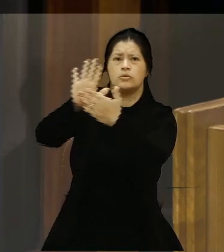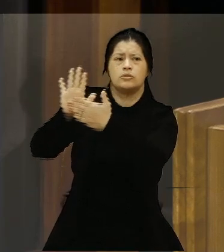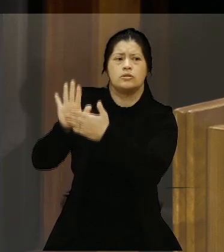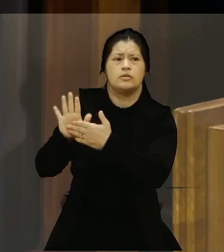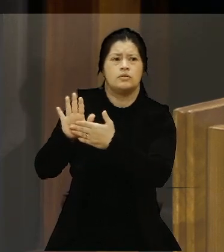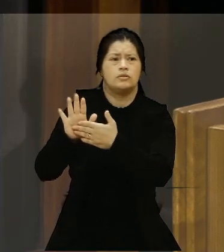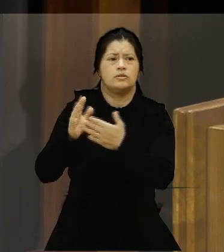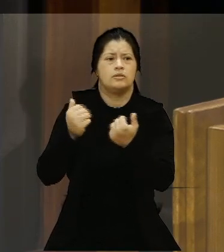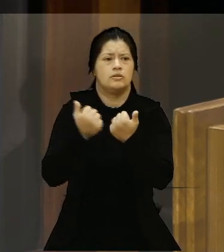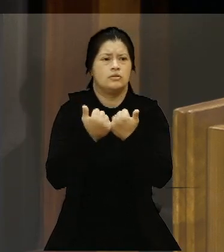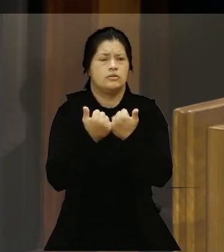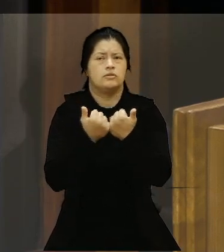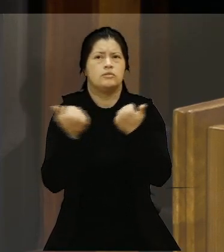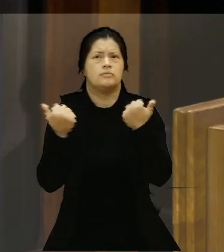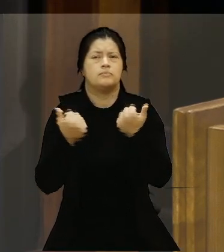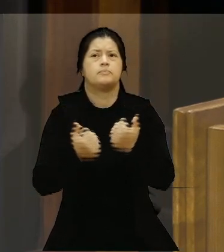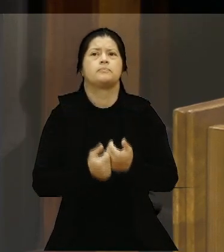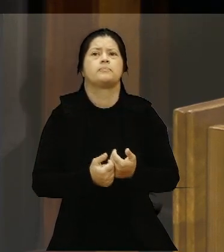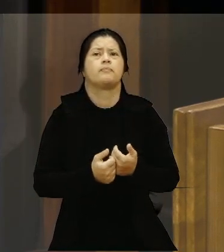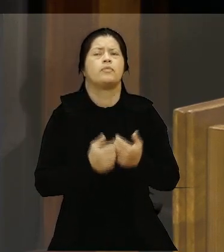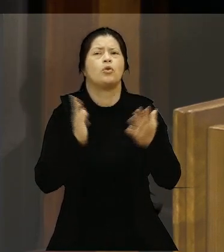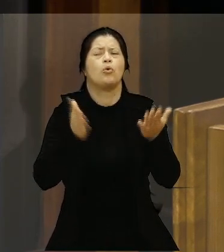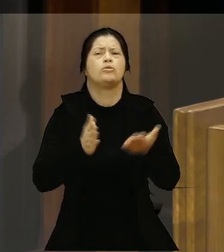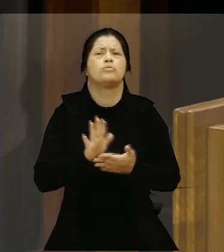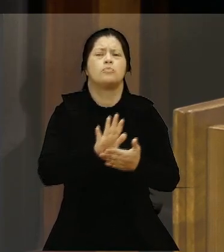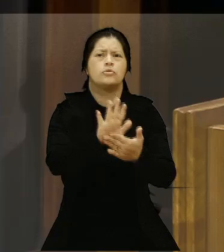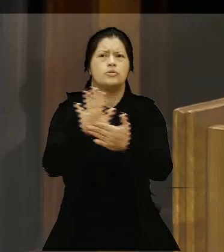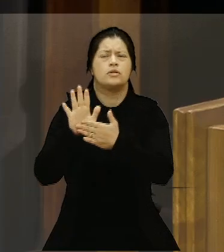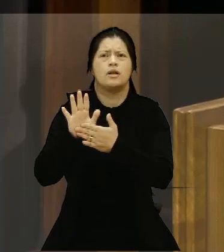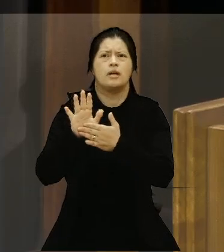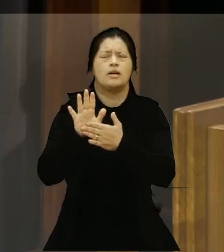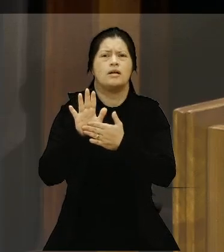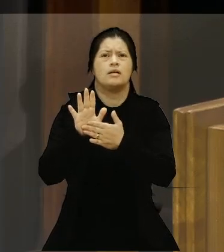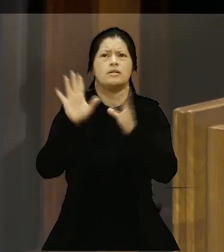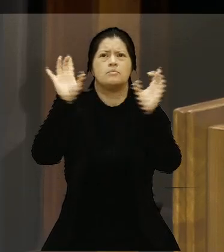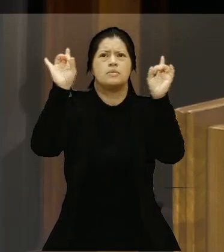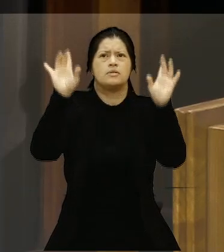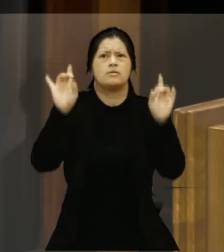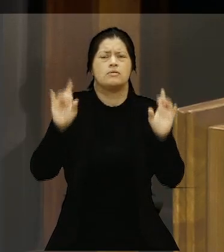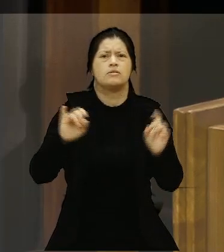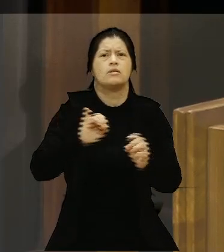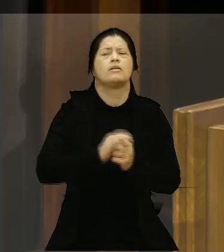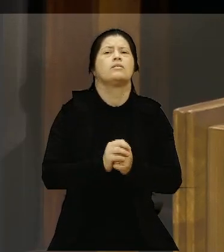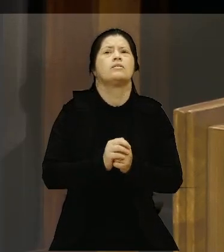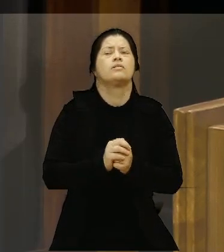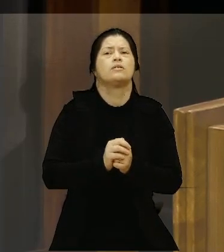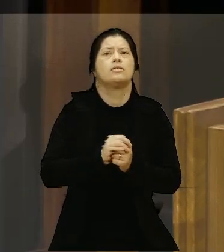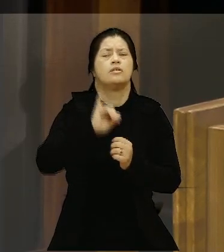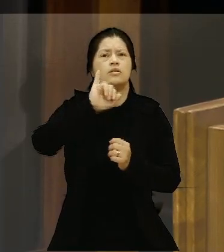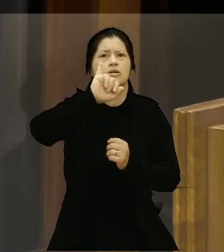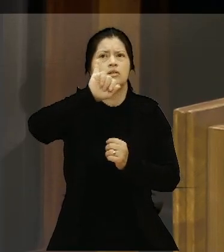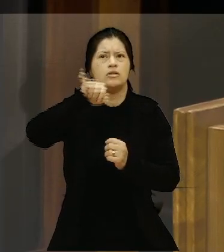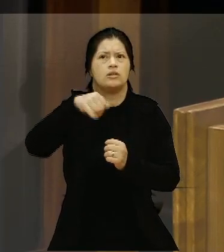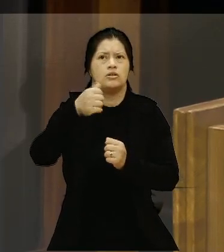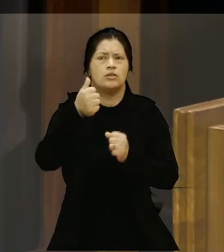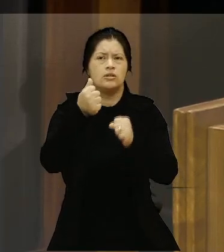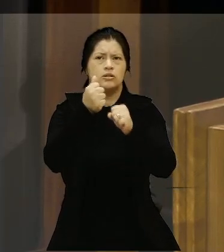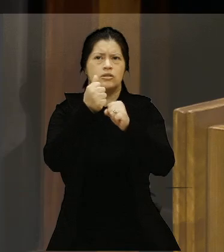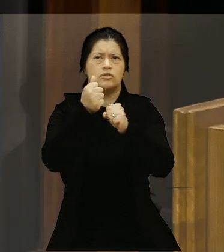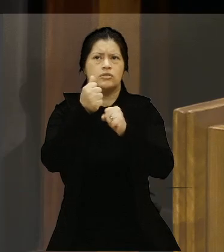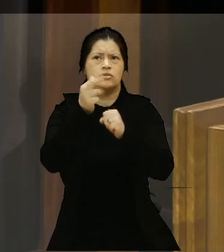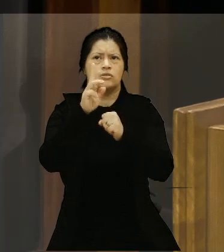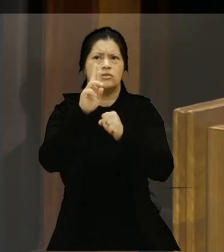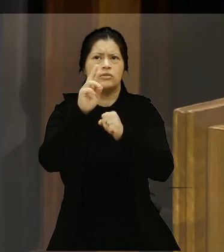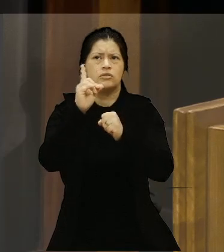favor. Hoje eu quero trazer especialmente aquele acesso ali do bairro Jardim das Hortênsias, em frente